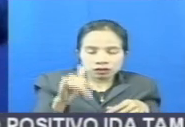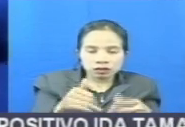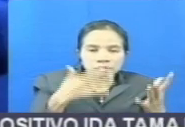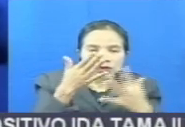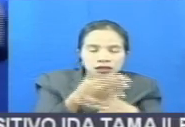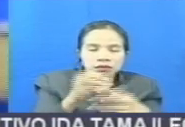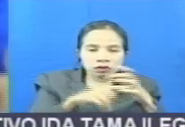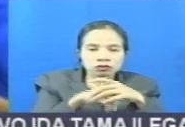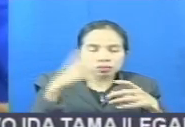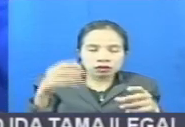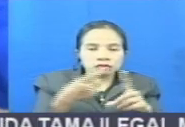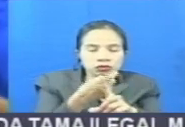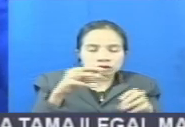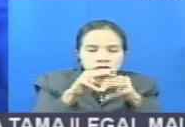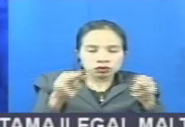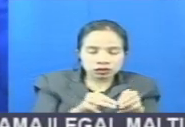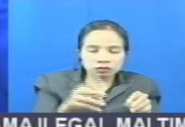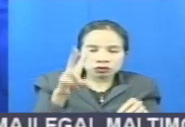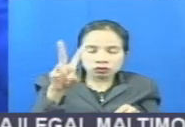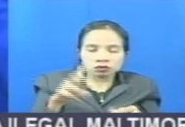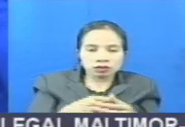Batama, no sai do município de Rua, se para outro.